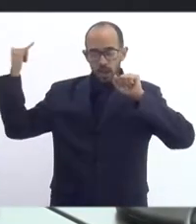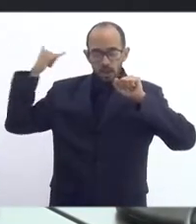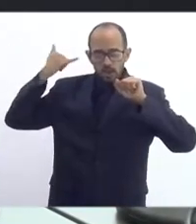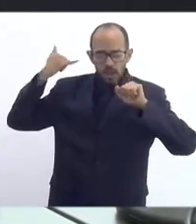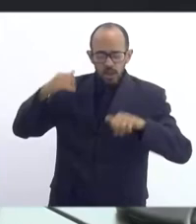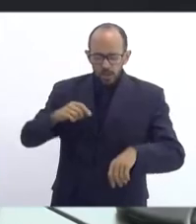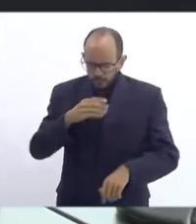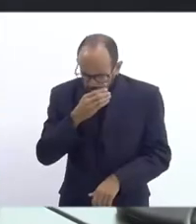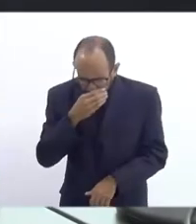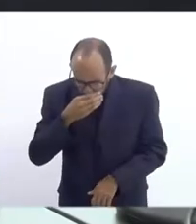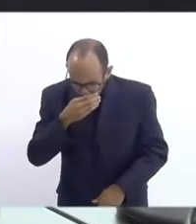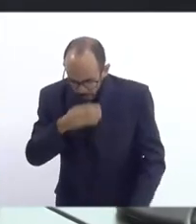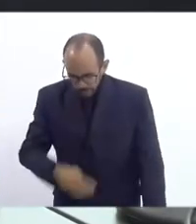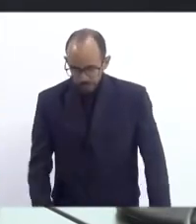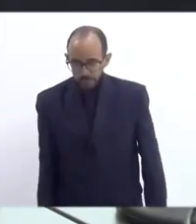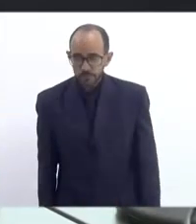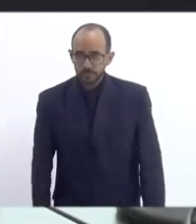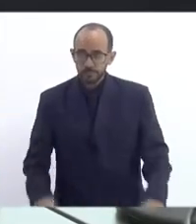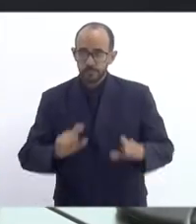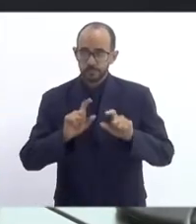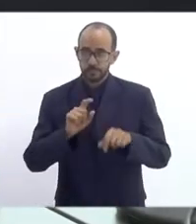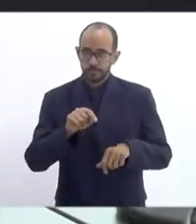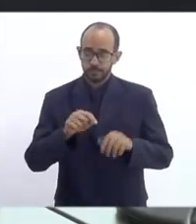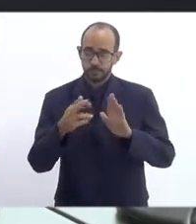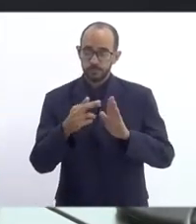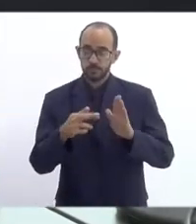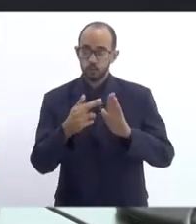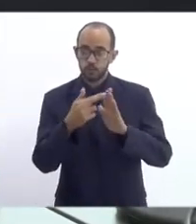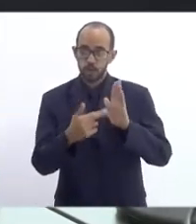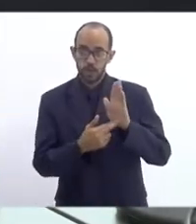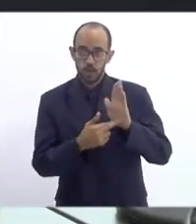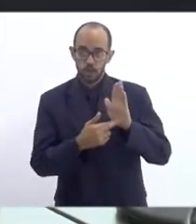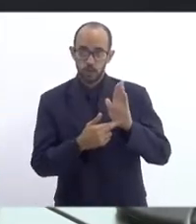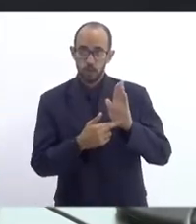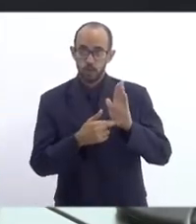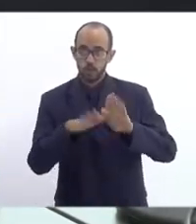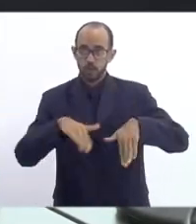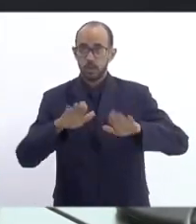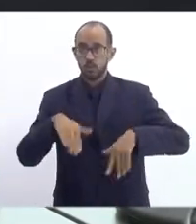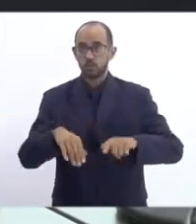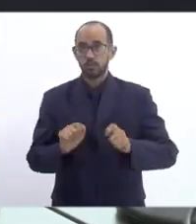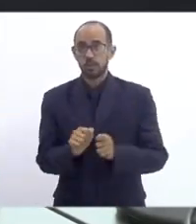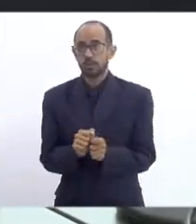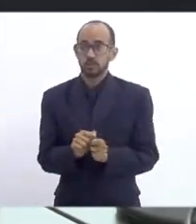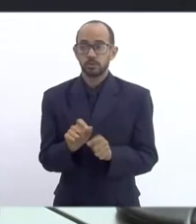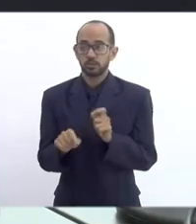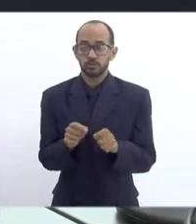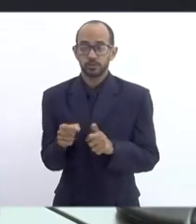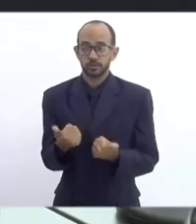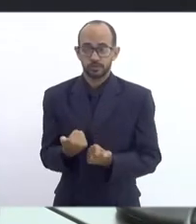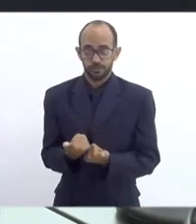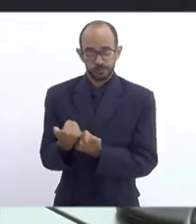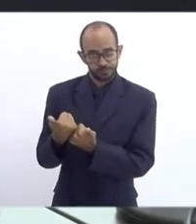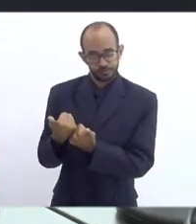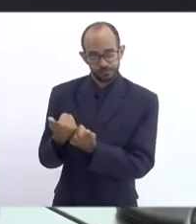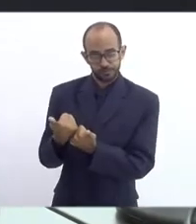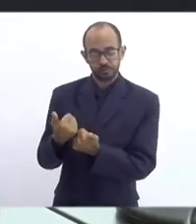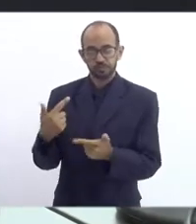que o relator, possivelmente, deve ter se respaldado que existe